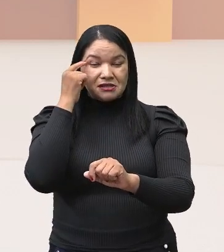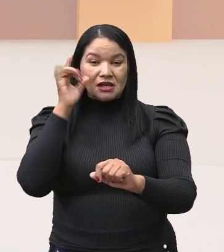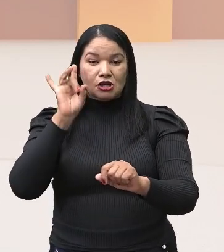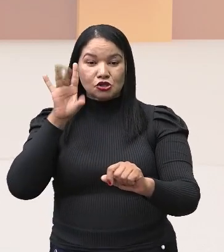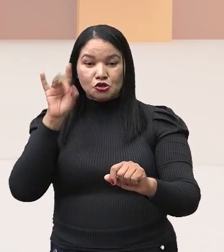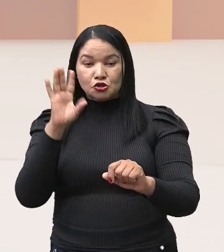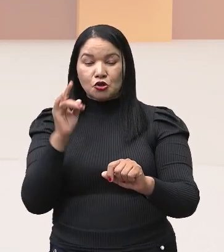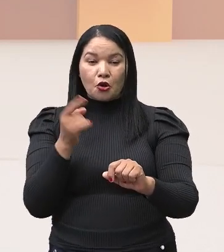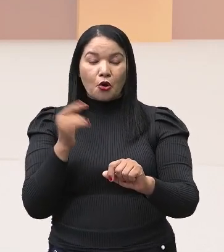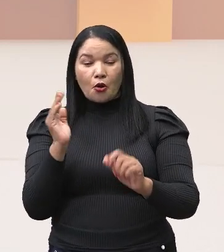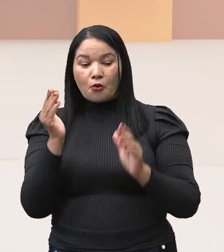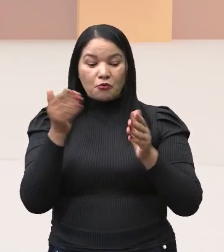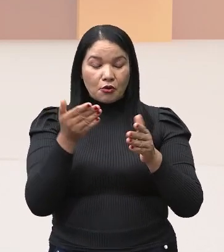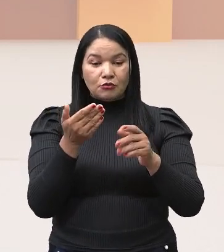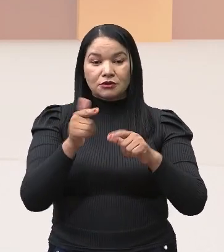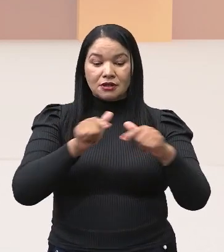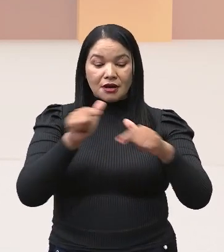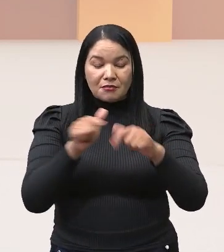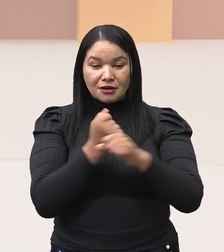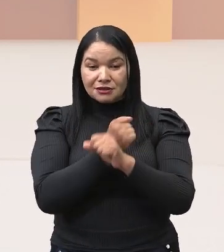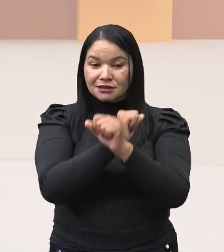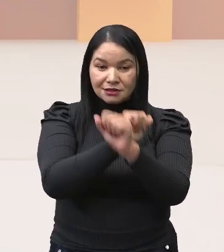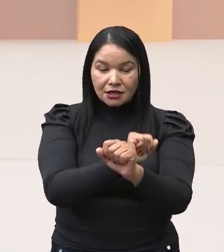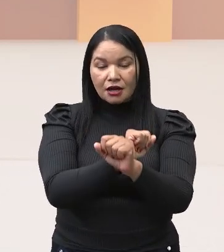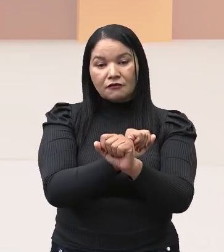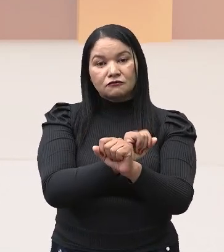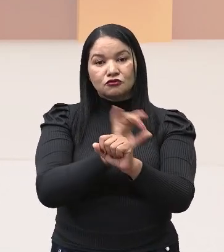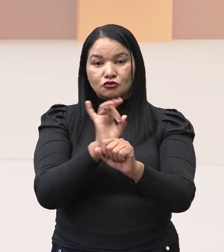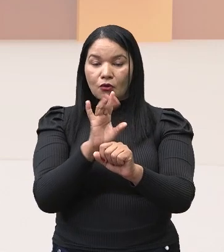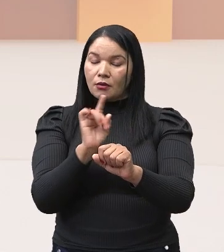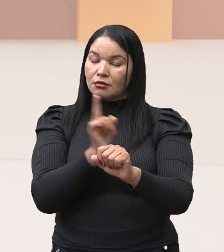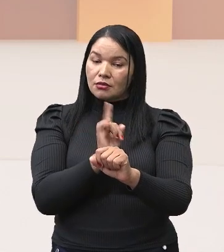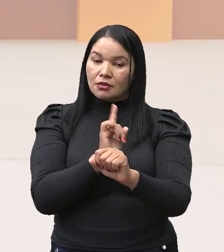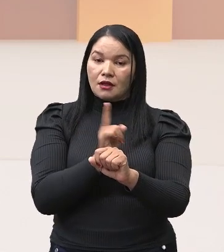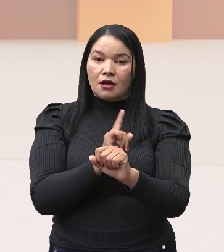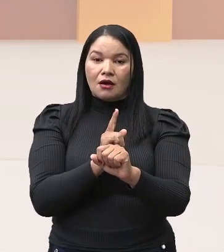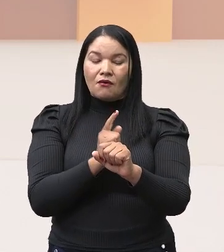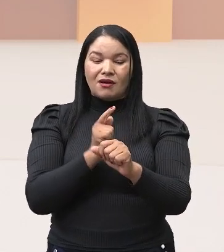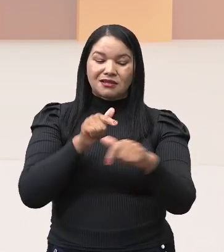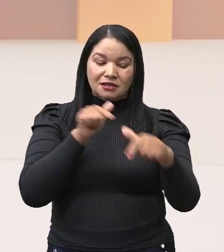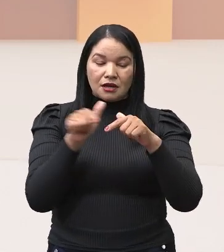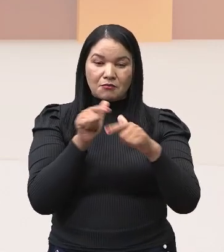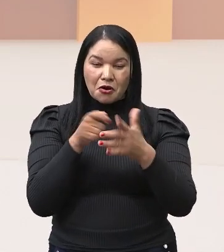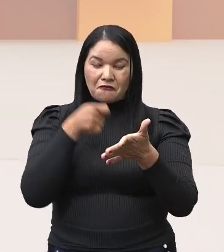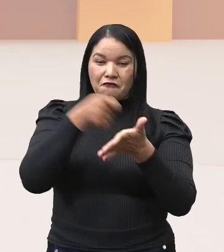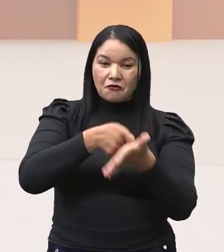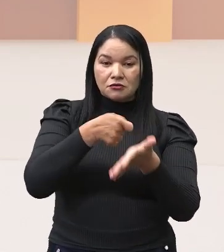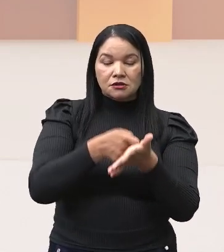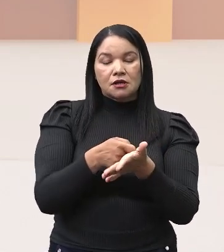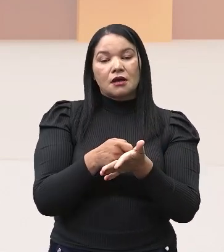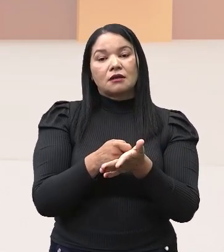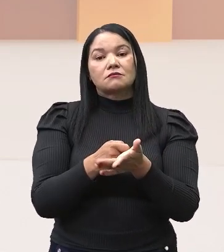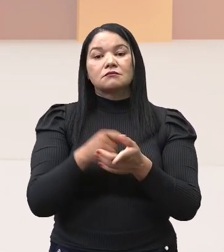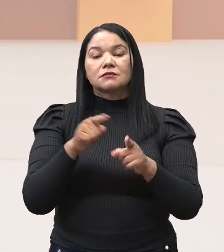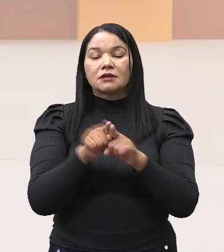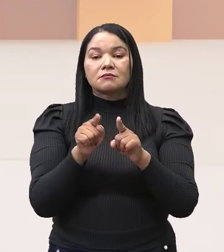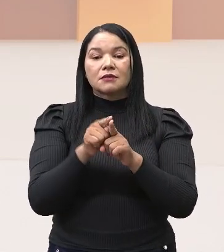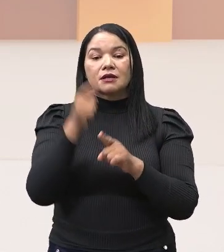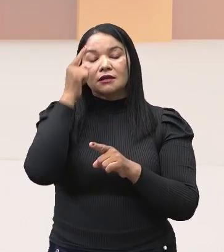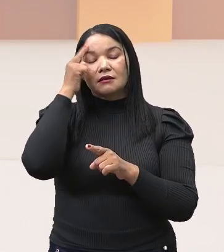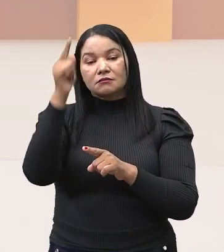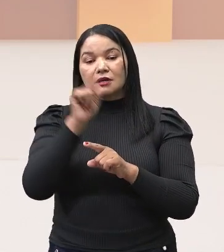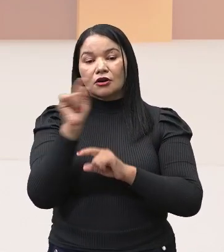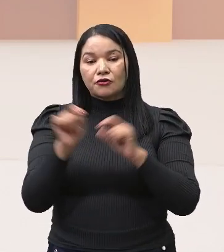nos remeter ao trabalho escravizado, a esse trabalho forçado, mas sempre trazer à tona